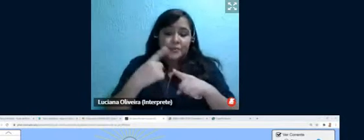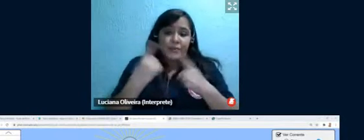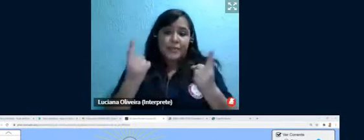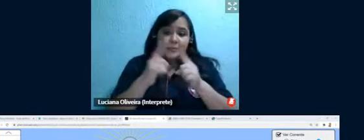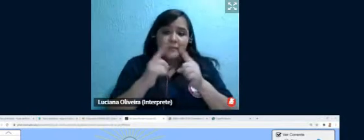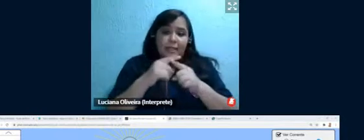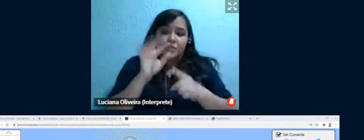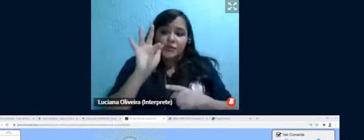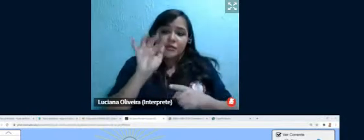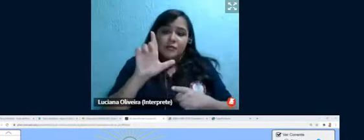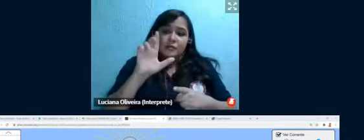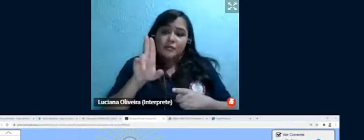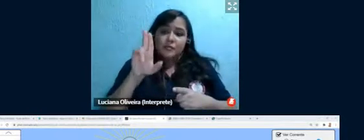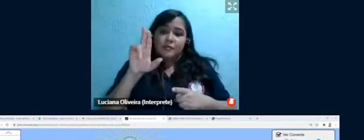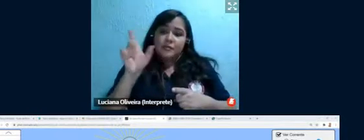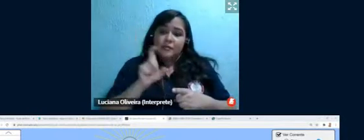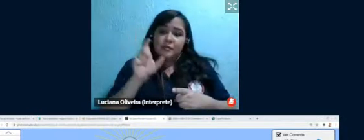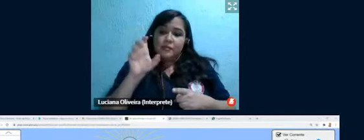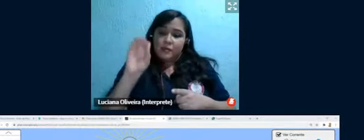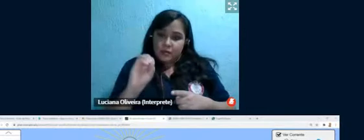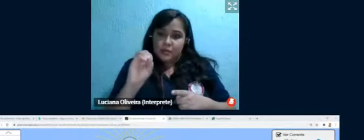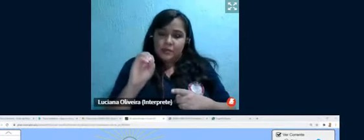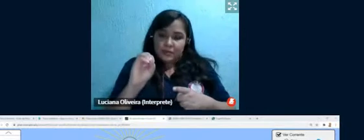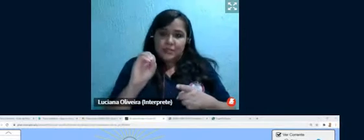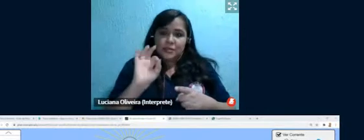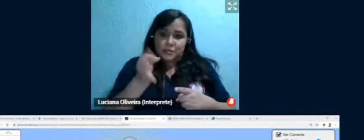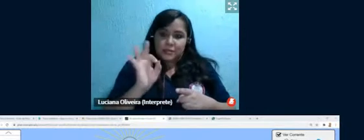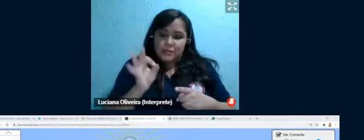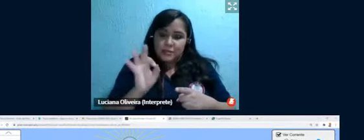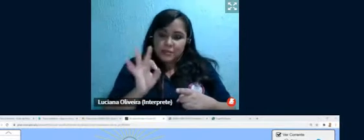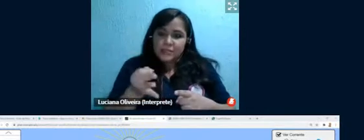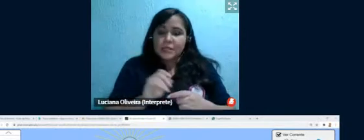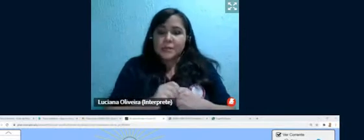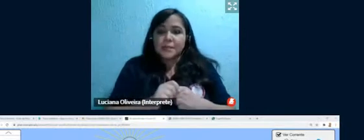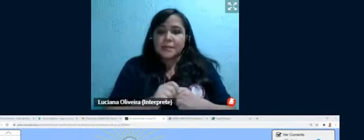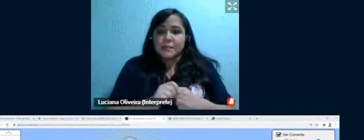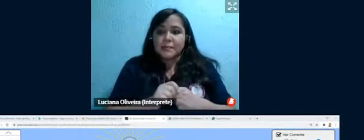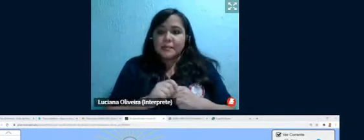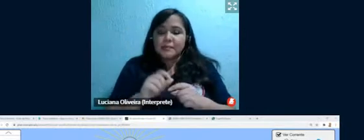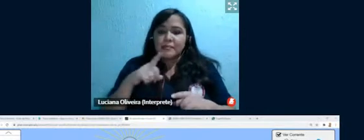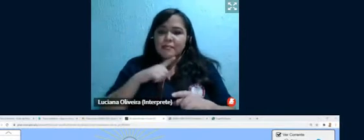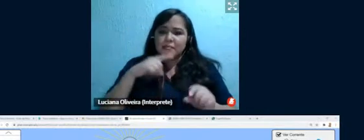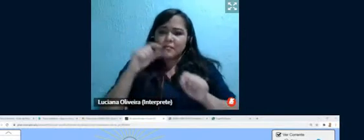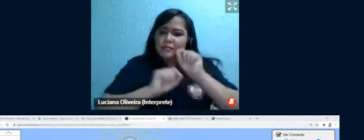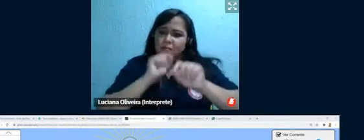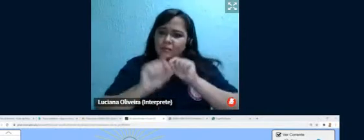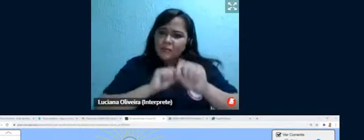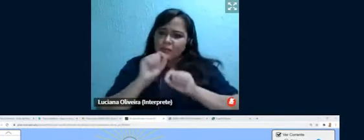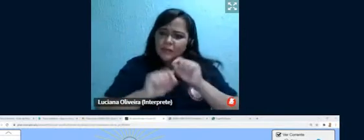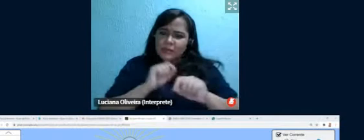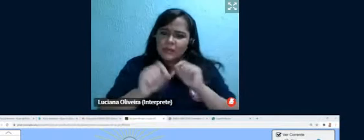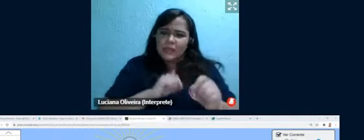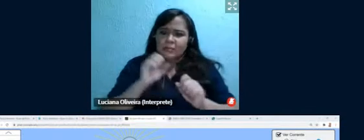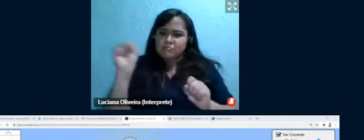por segundo? Coulomb por segundo. Vou falar devagar quanto à tradução. Coulomb por segundo é a medida da corrente